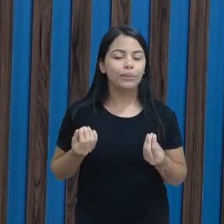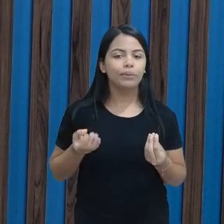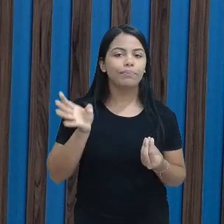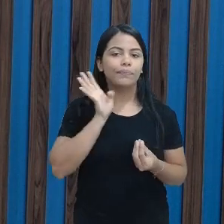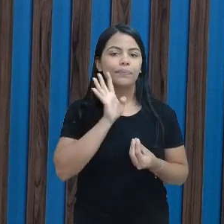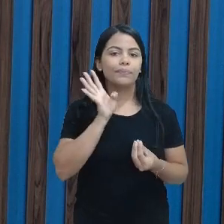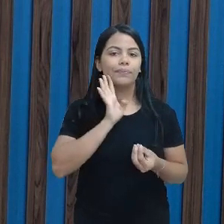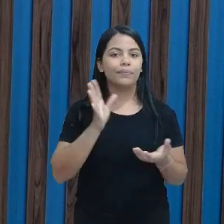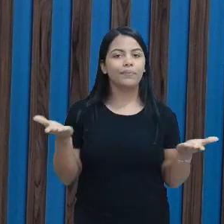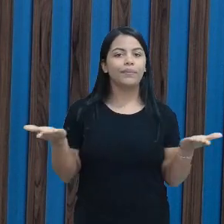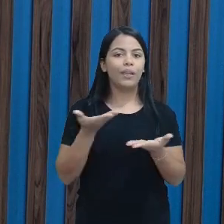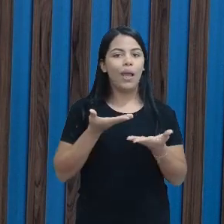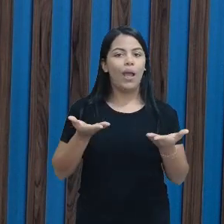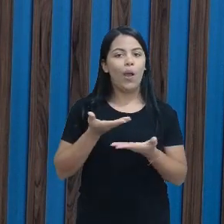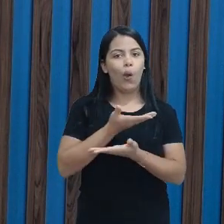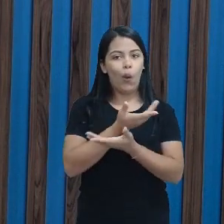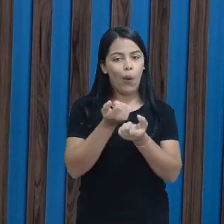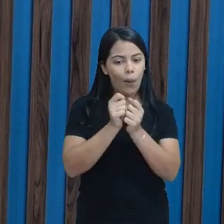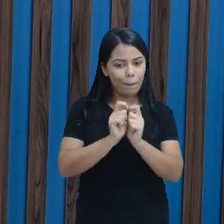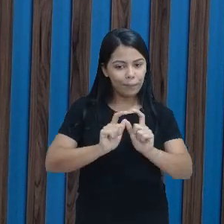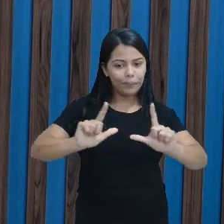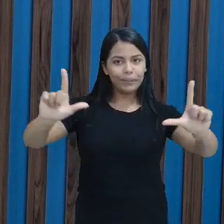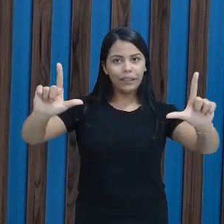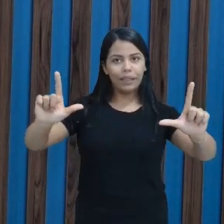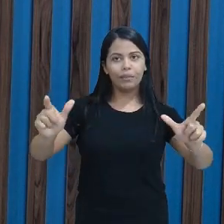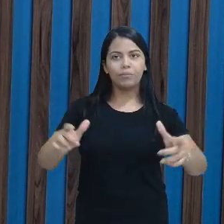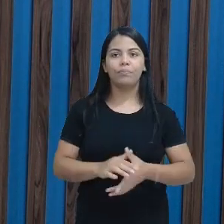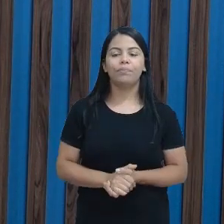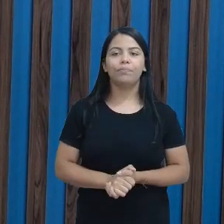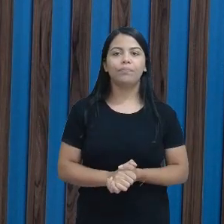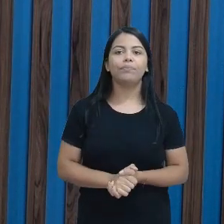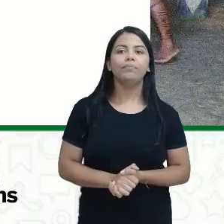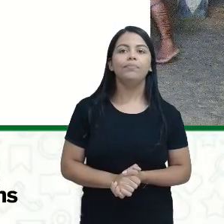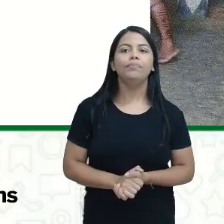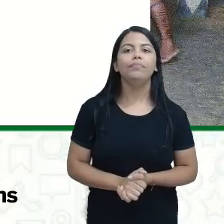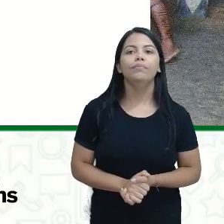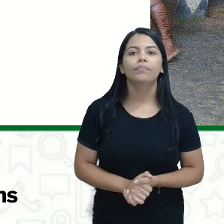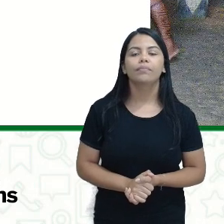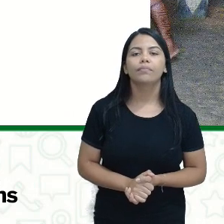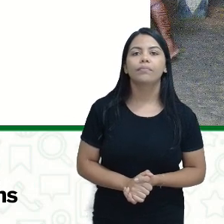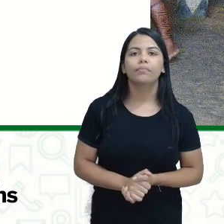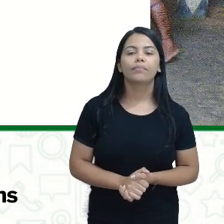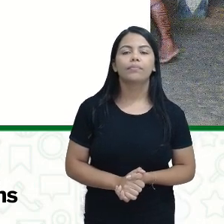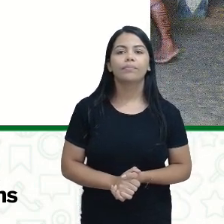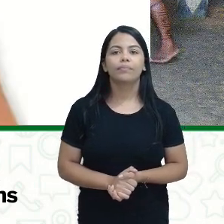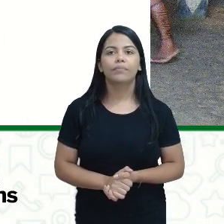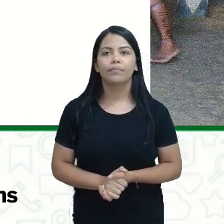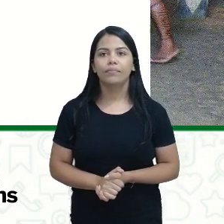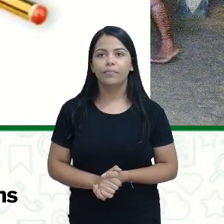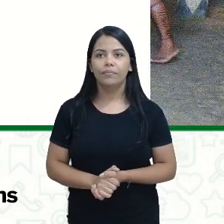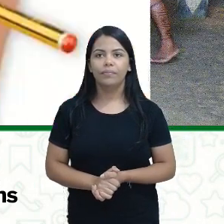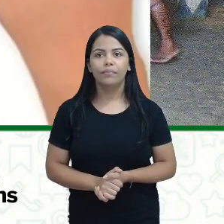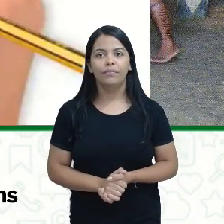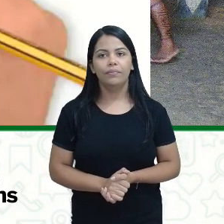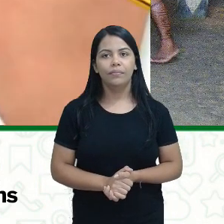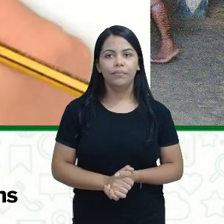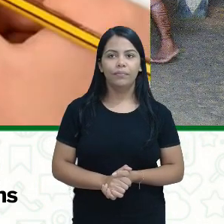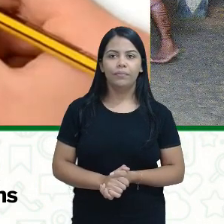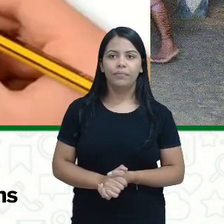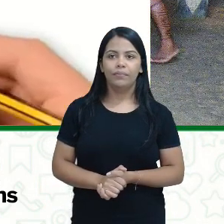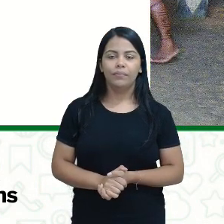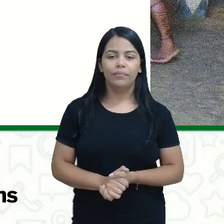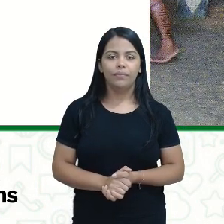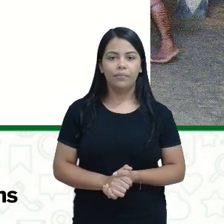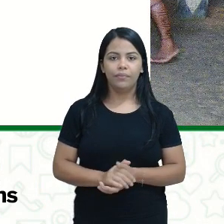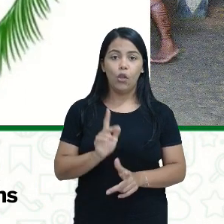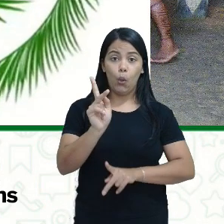um videozinho na sua tela. Hoje iremos falar sobre os povos de Pindorama, os povos